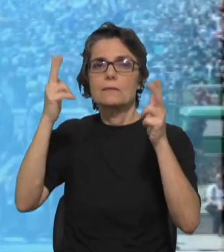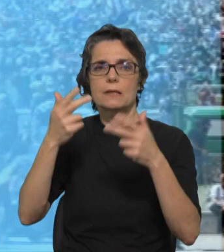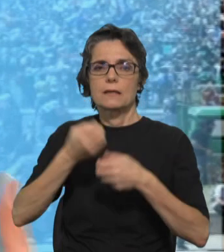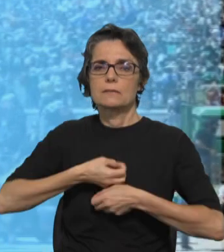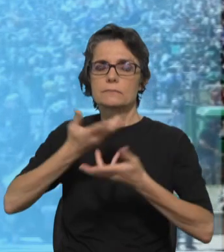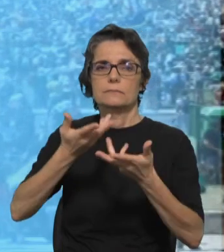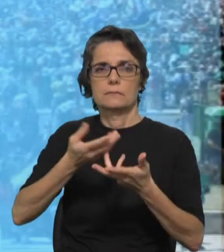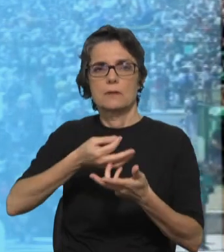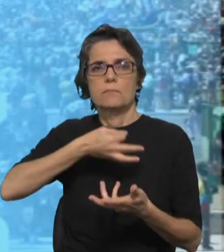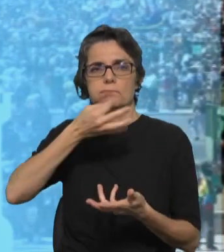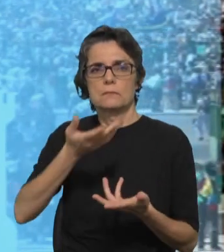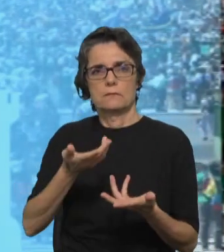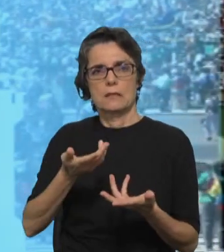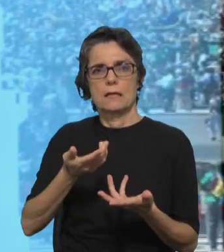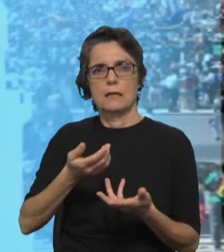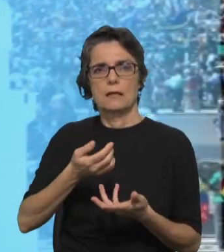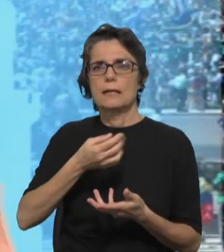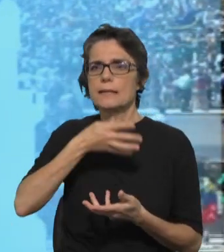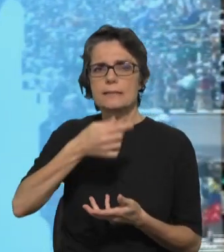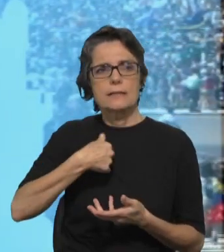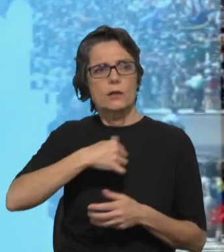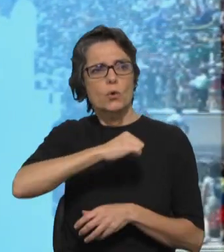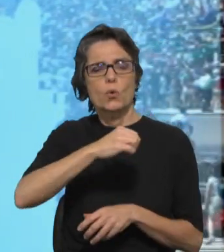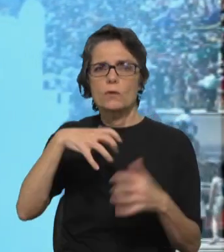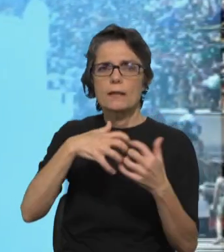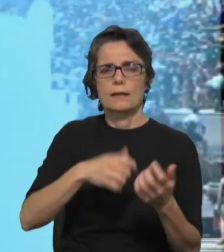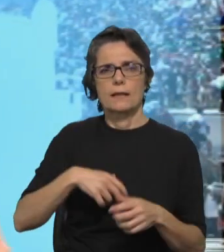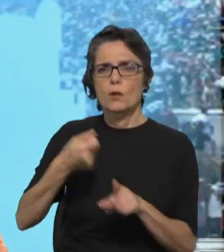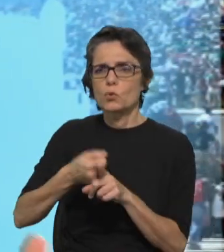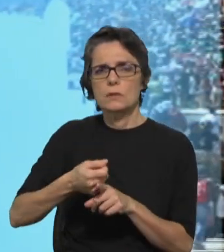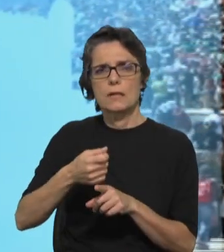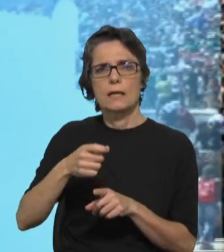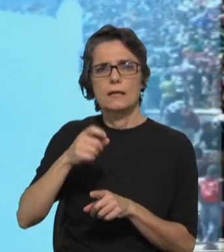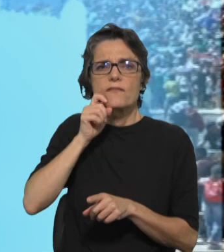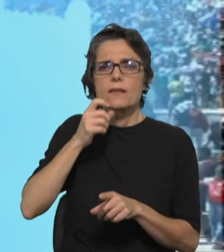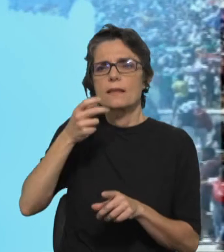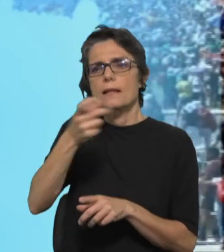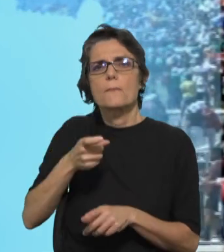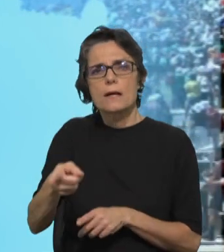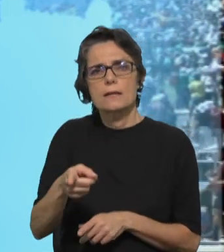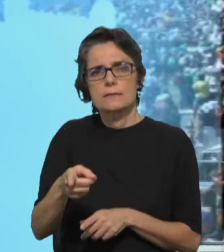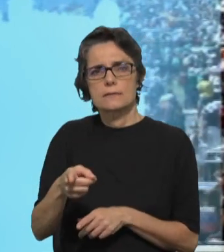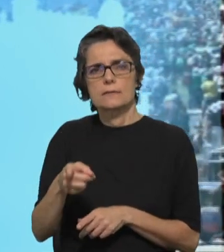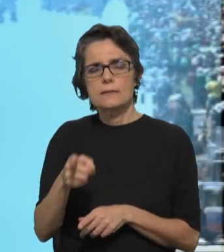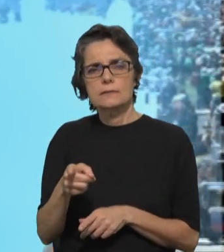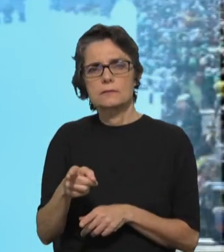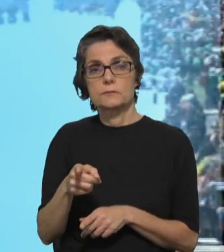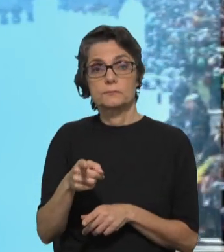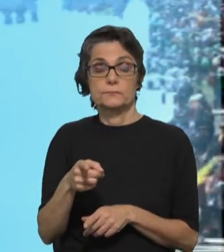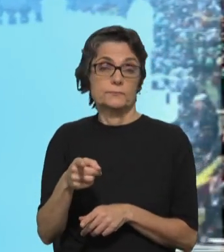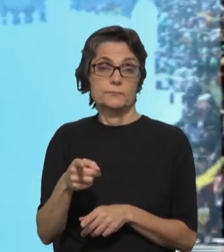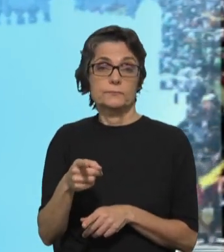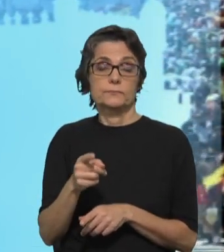a poder contestar a guerra, a poder lutar pela paz, e isso vinha na senda daquilo que tinha sido